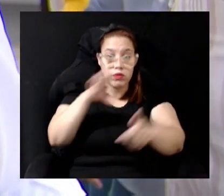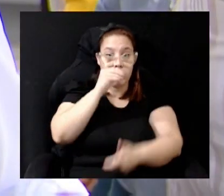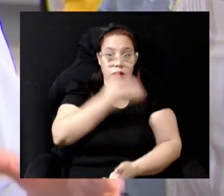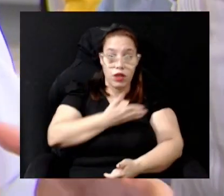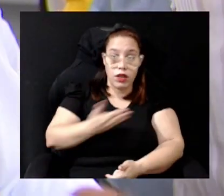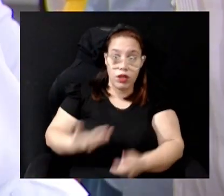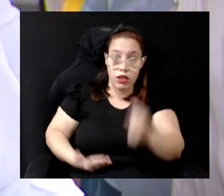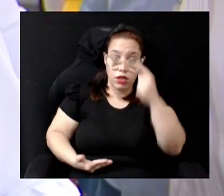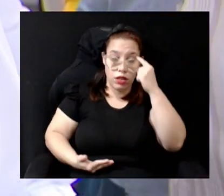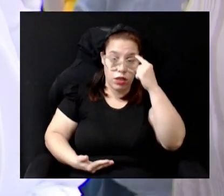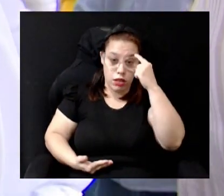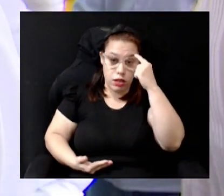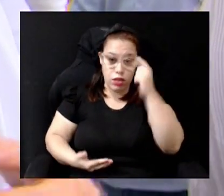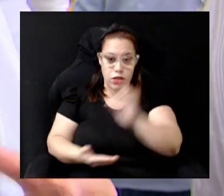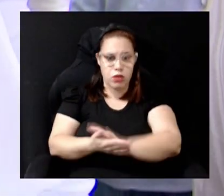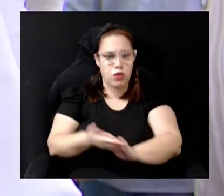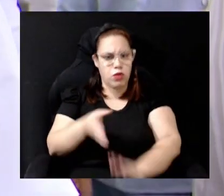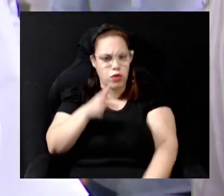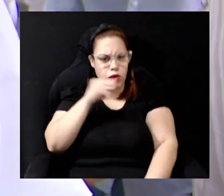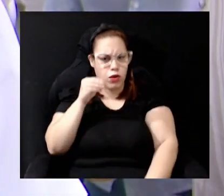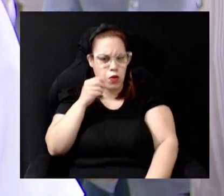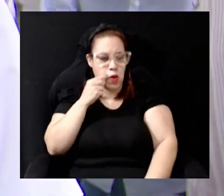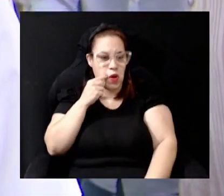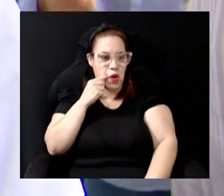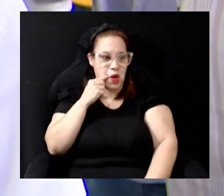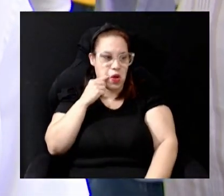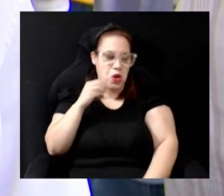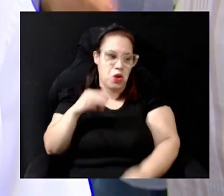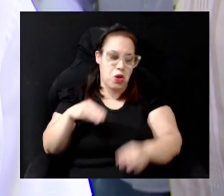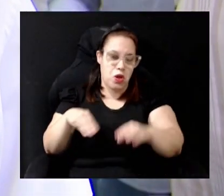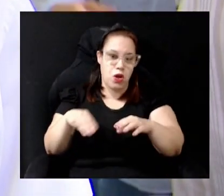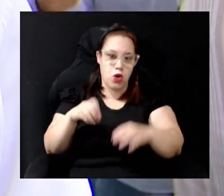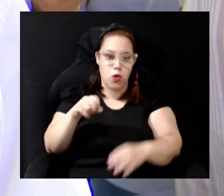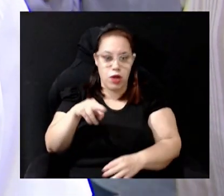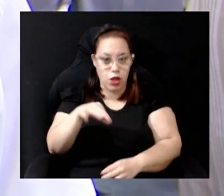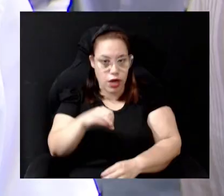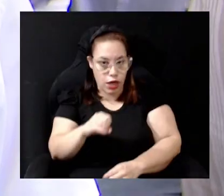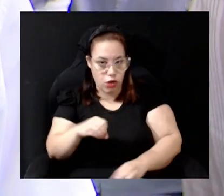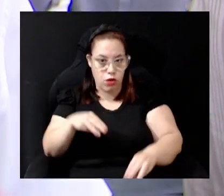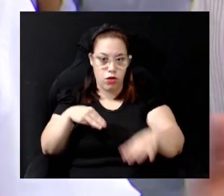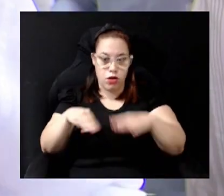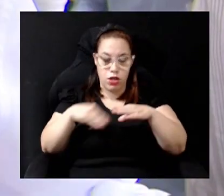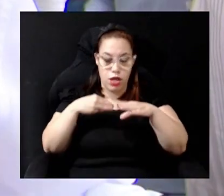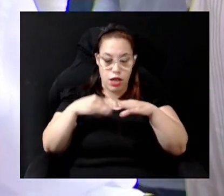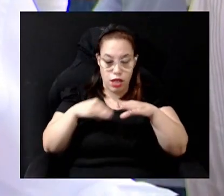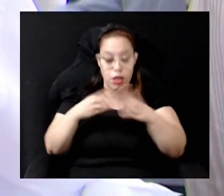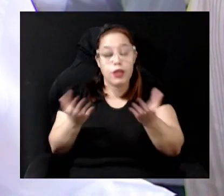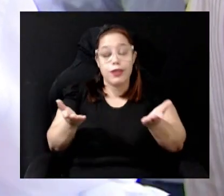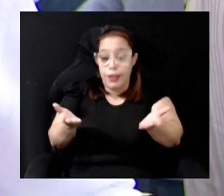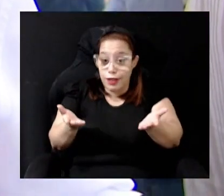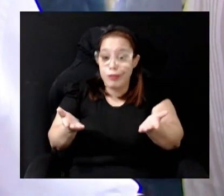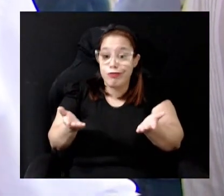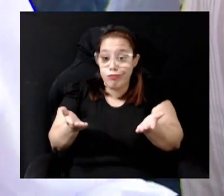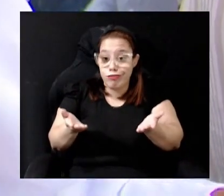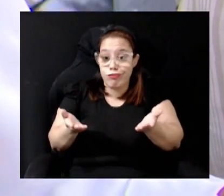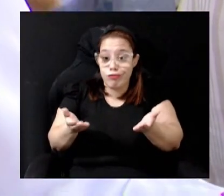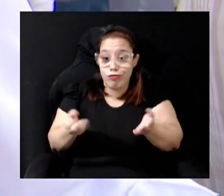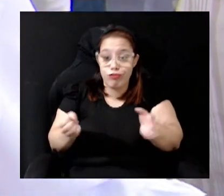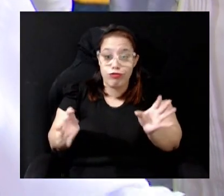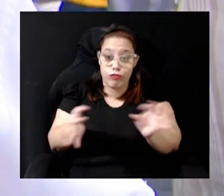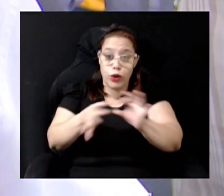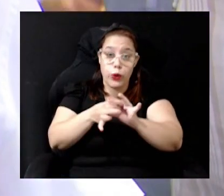os efetivos, né, os servidores de carreira, os comissionados e até terceirizados. É para criar esse clima mesmo